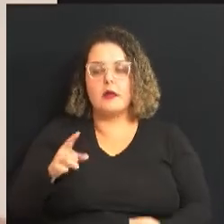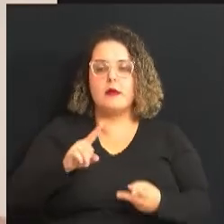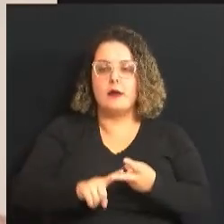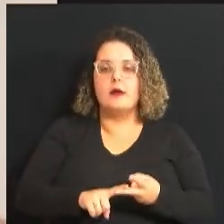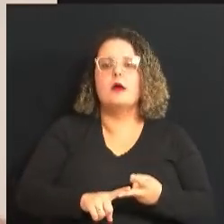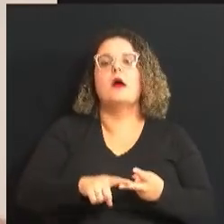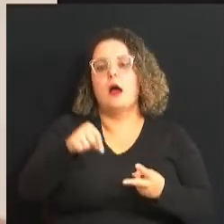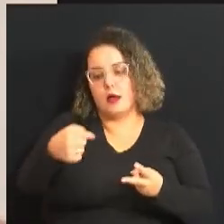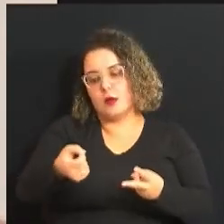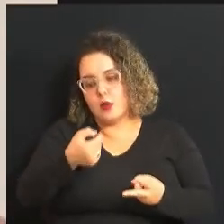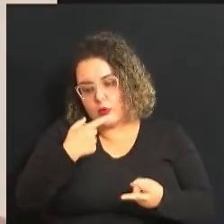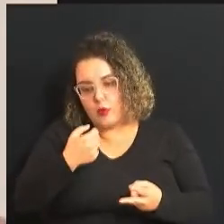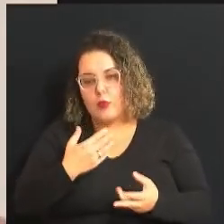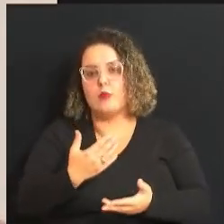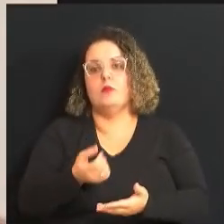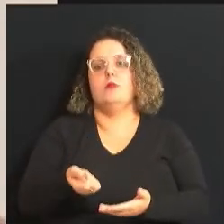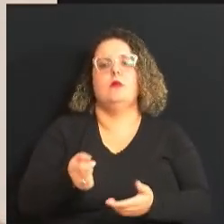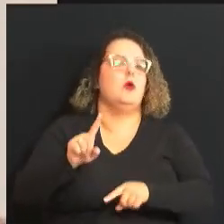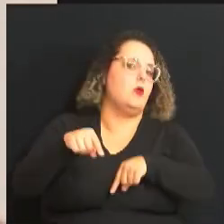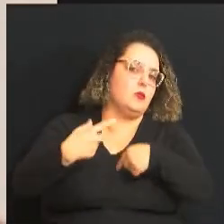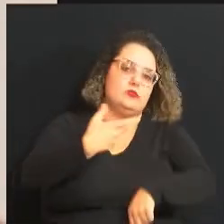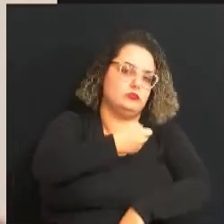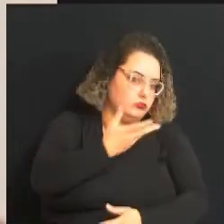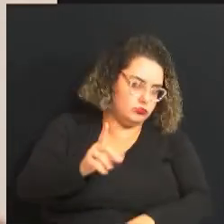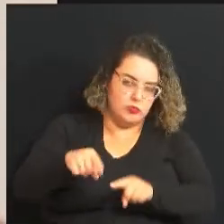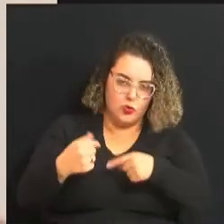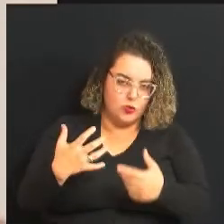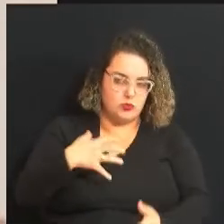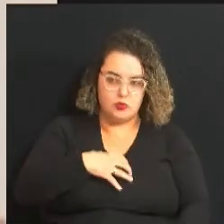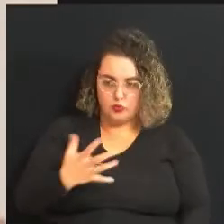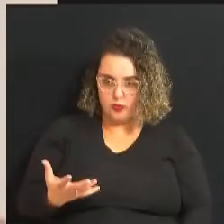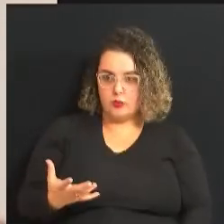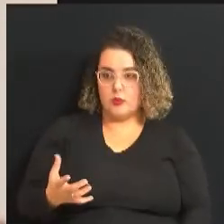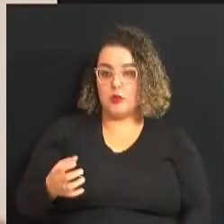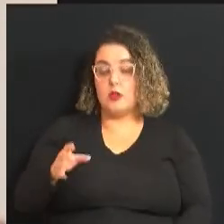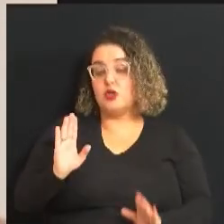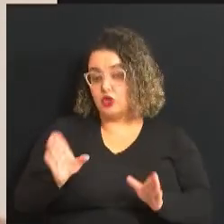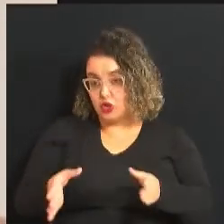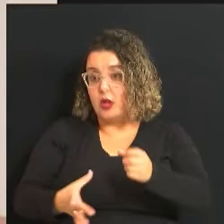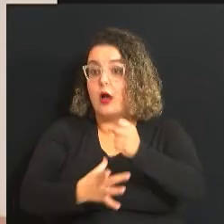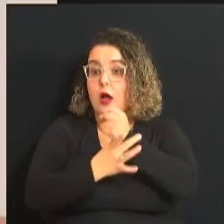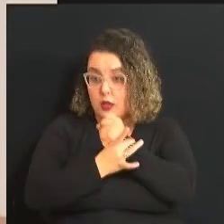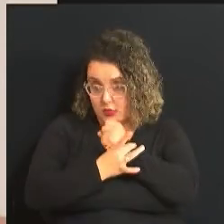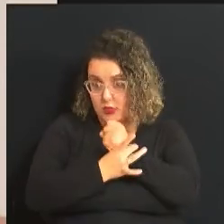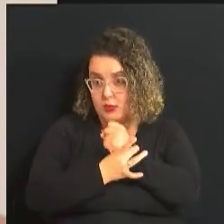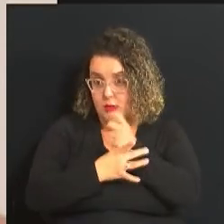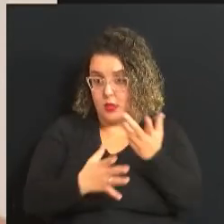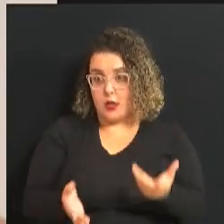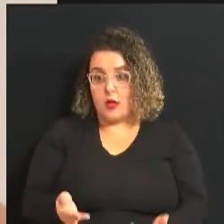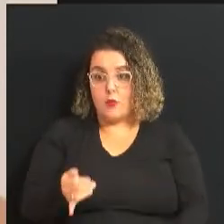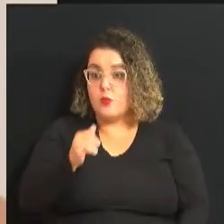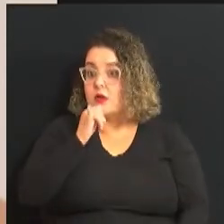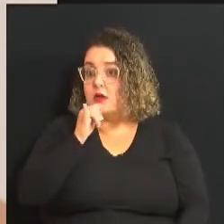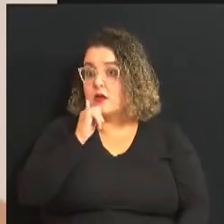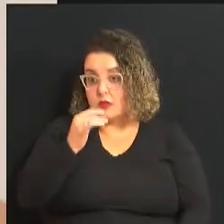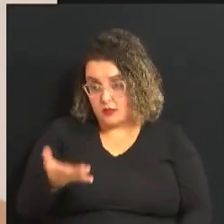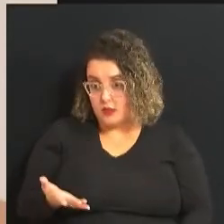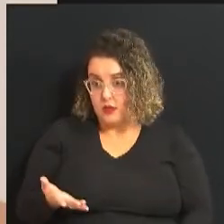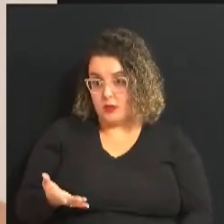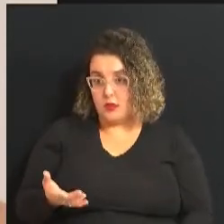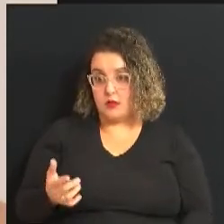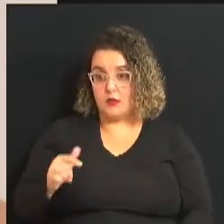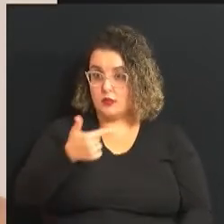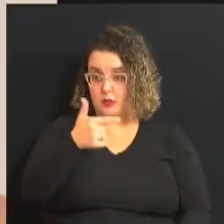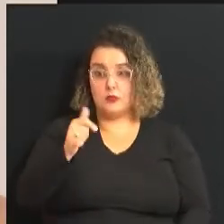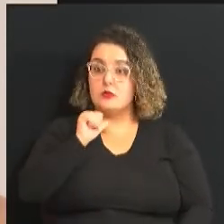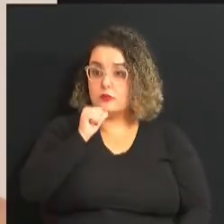Se a paciente já está em uso de um método seguro, por exemplo, tal, e por exemplo, é um dos métodos que fica sem menstruar,